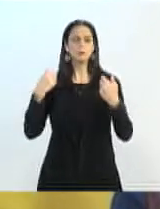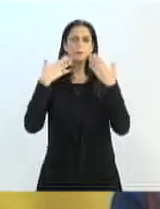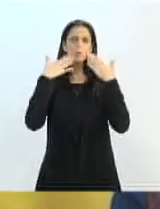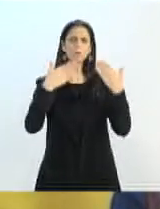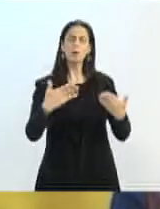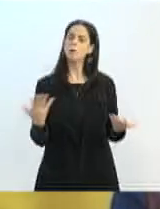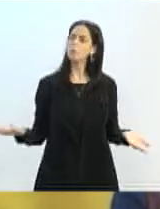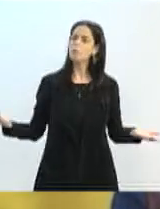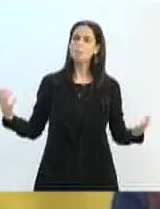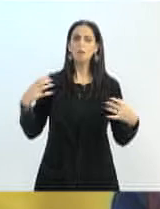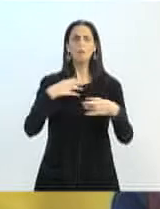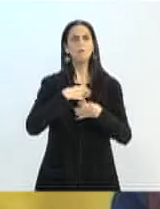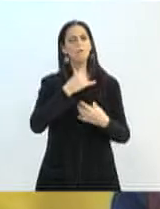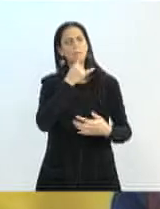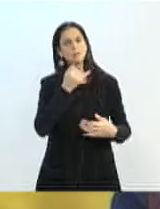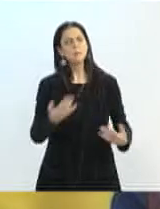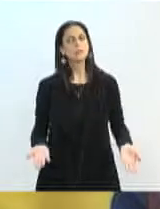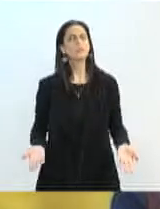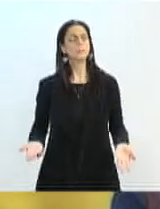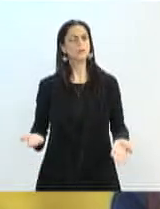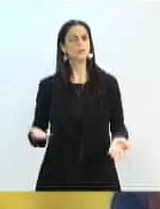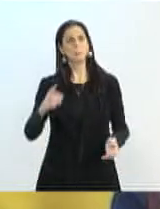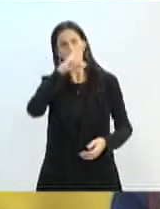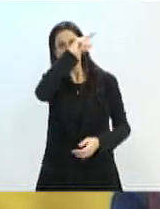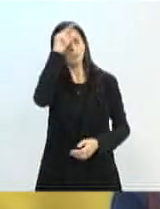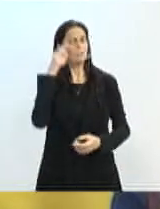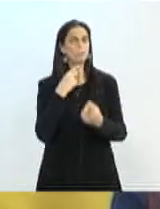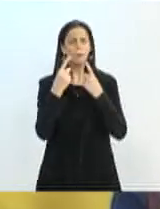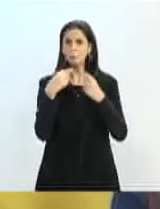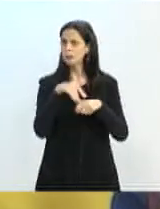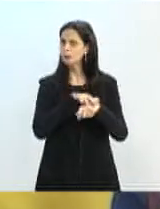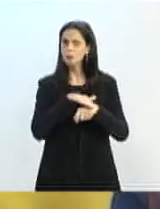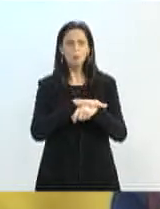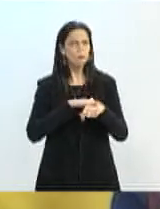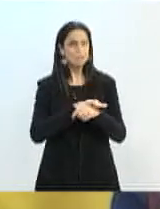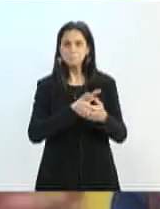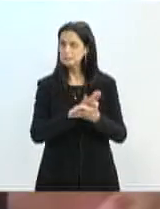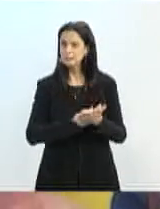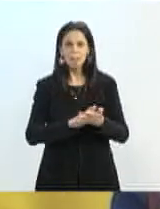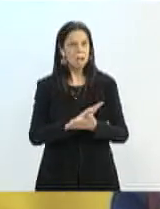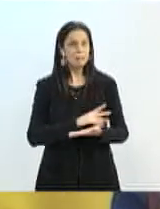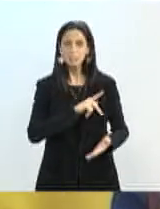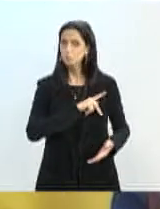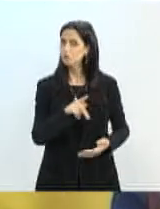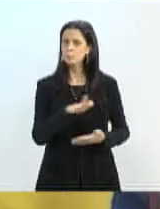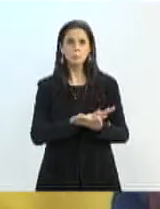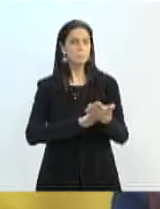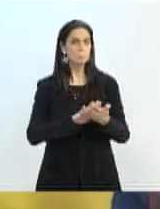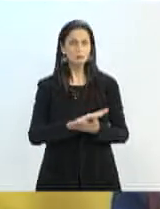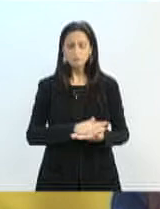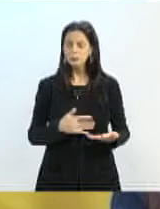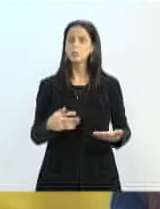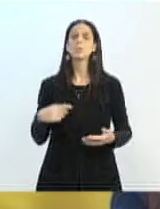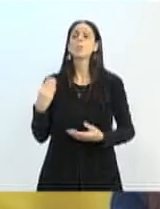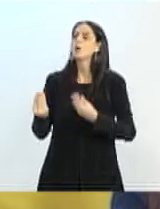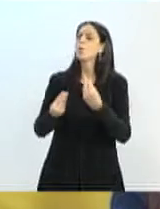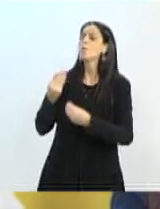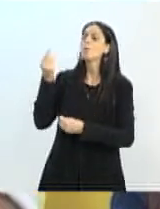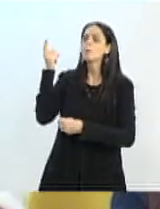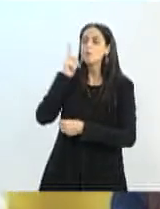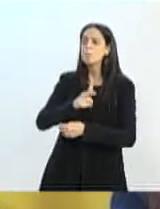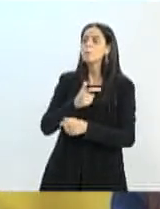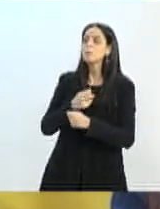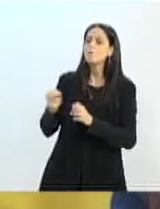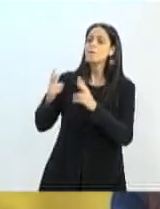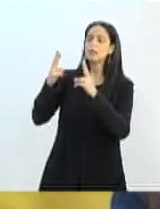falta de diálogo com o executivo. Só assim a gente vai conseguir vencer essa batalha, unidos, né, junto com o sindicato, junto com os vereadores que